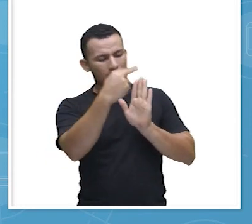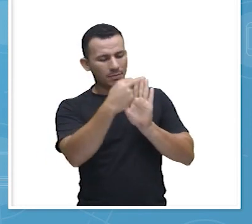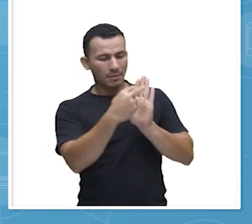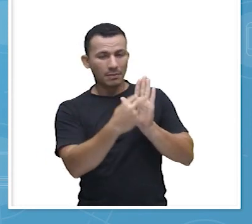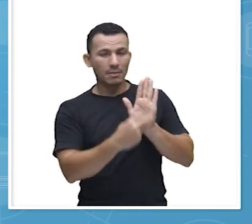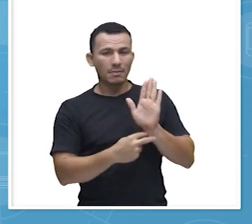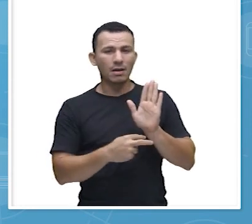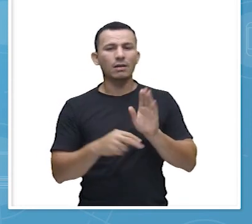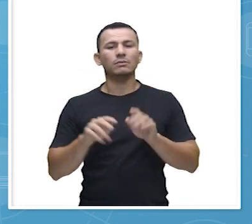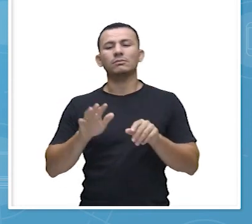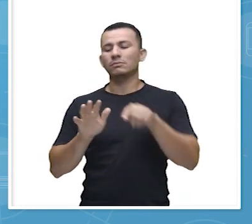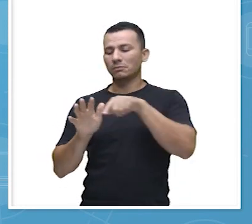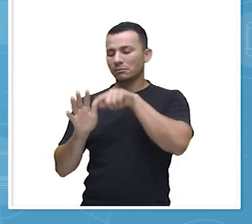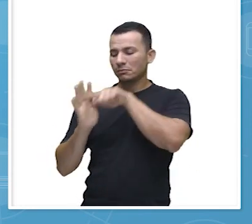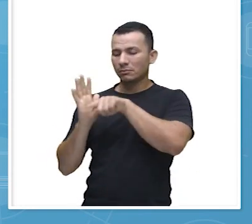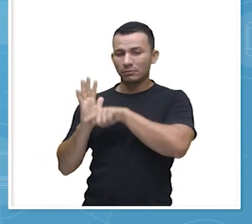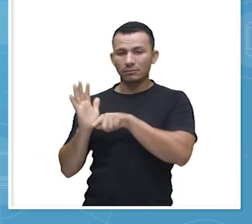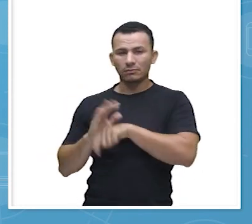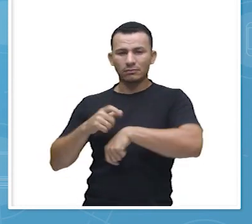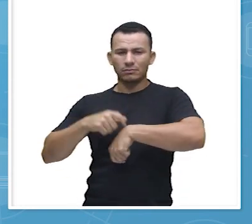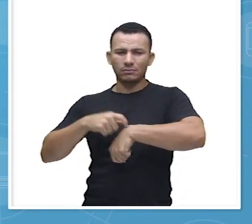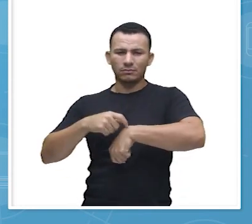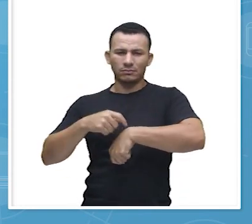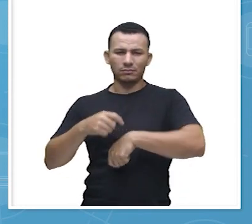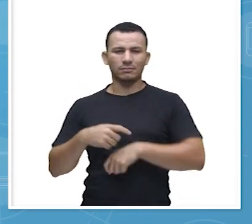para vocês realizarem a atividade.